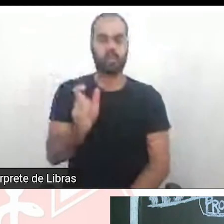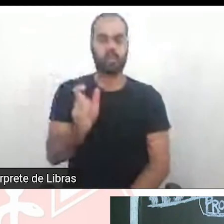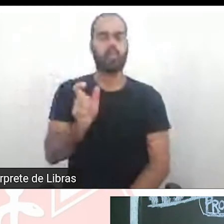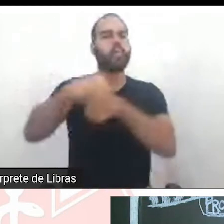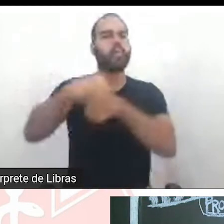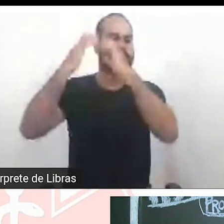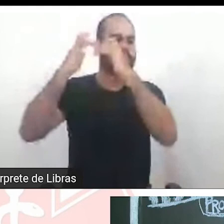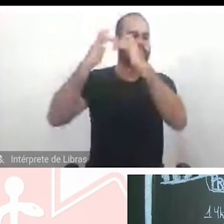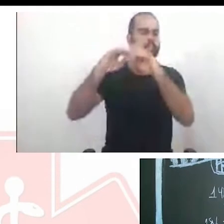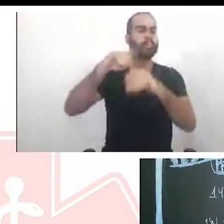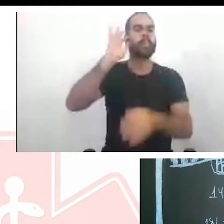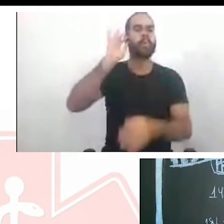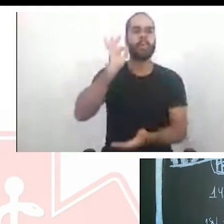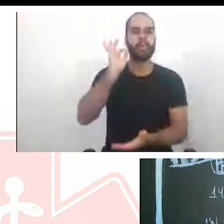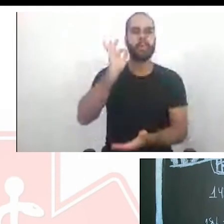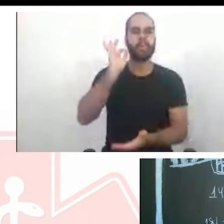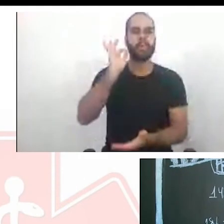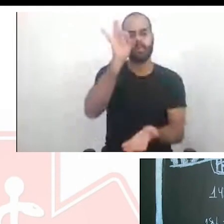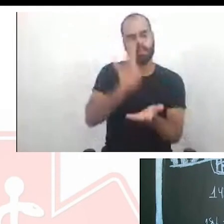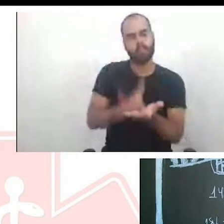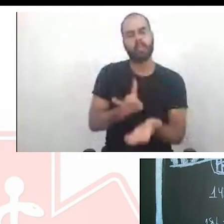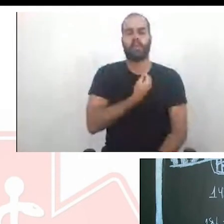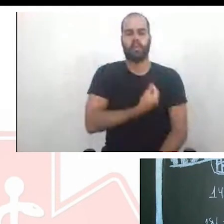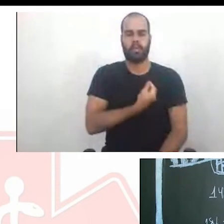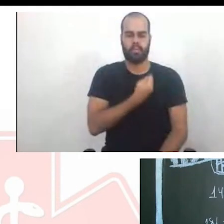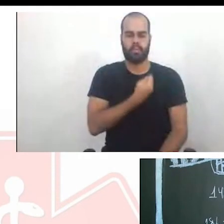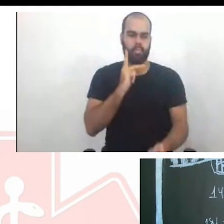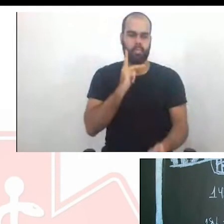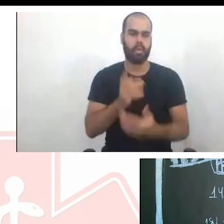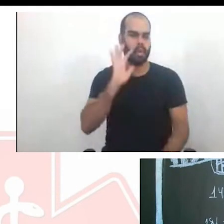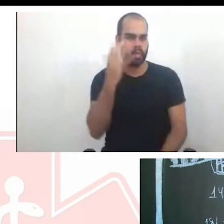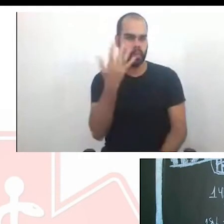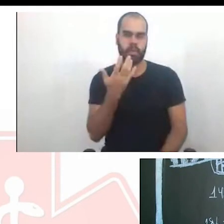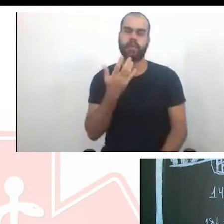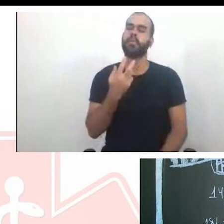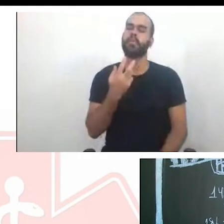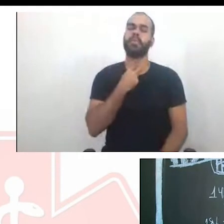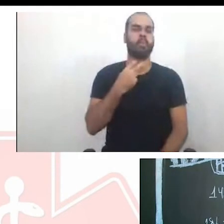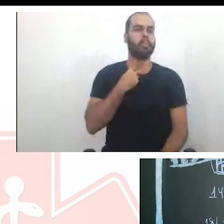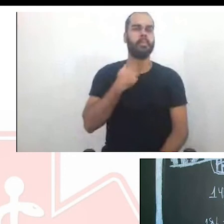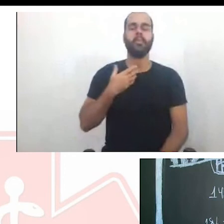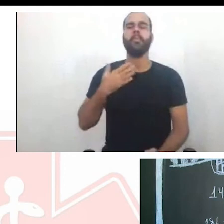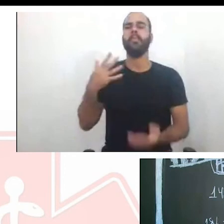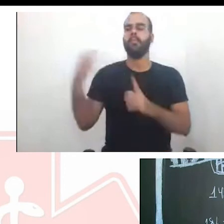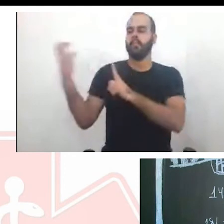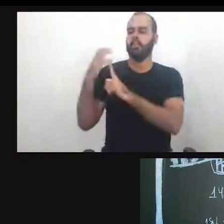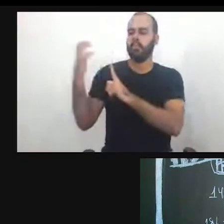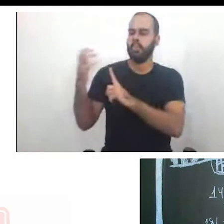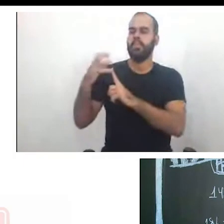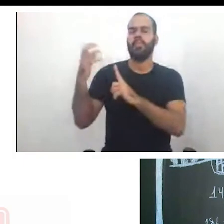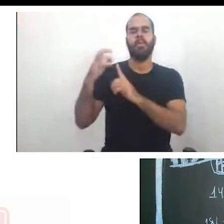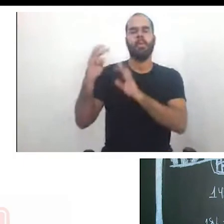vieses ideológicos do ponto de vista técnico. Então, o simpósio agradece. A Juliana, ela é minha